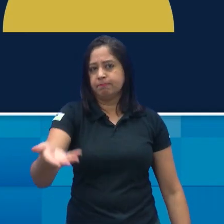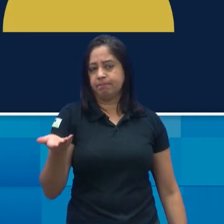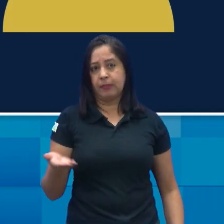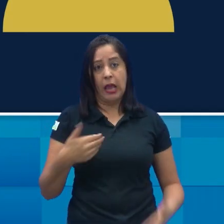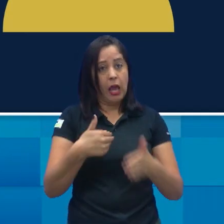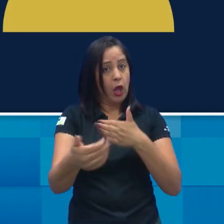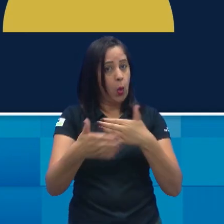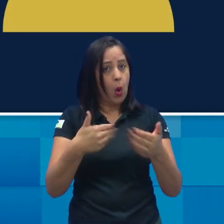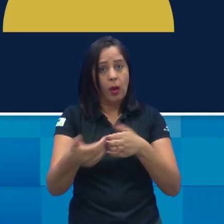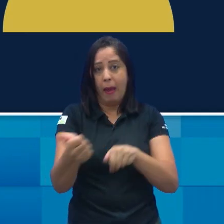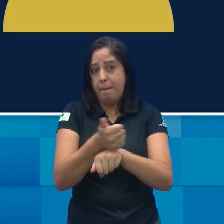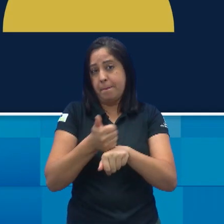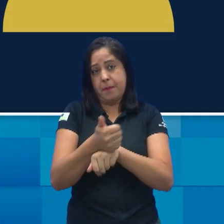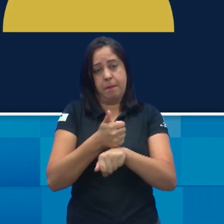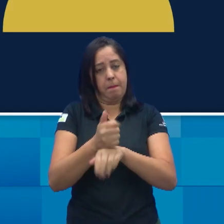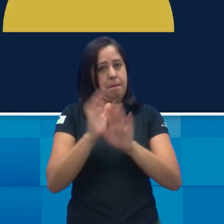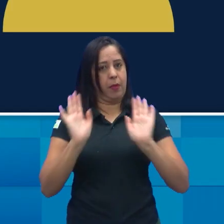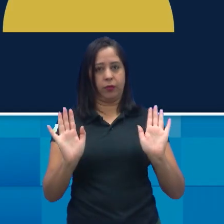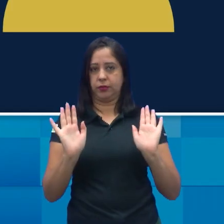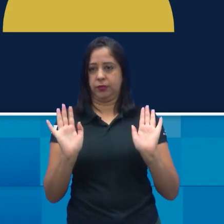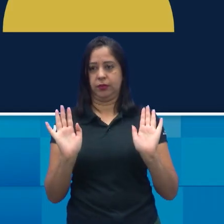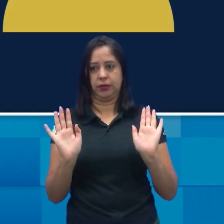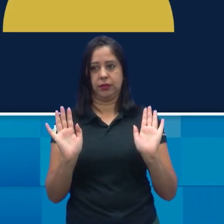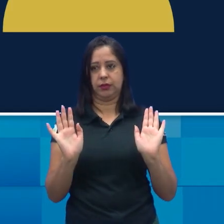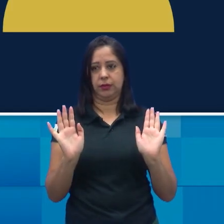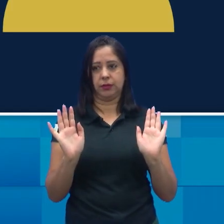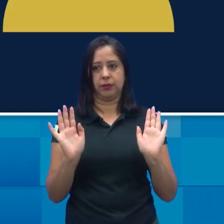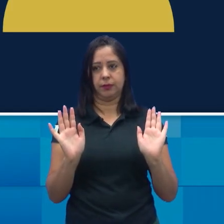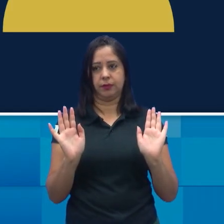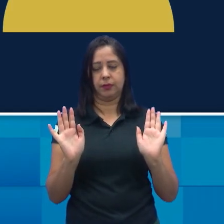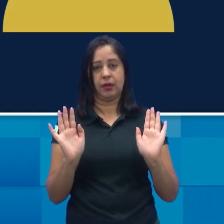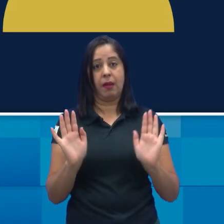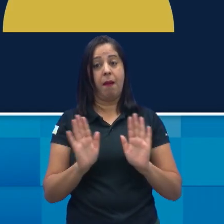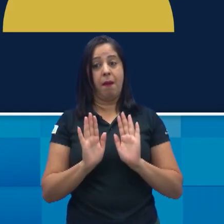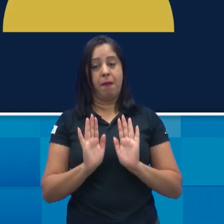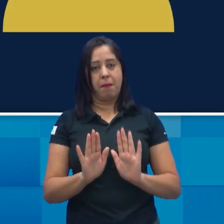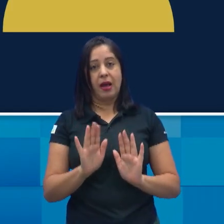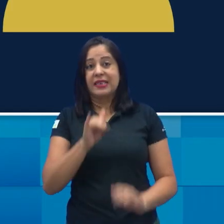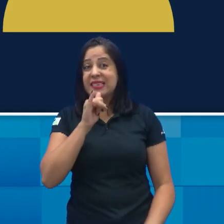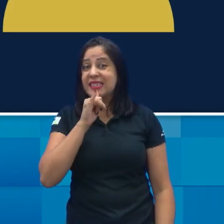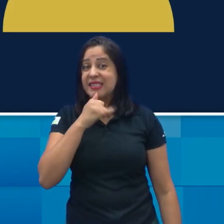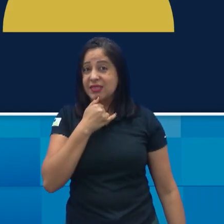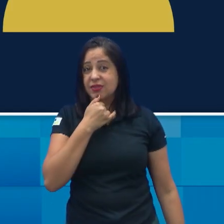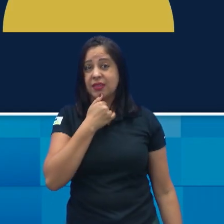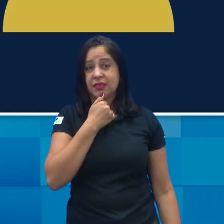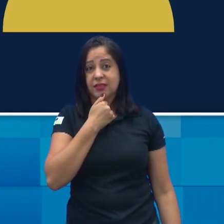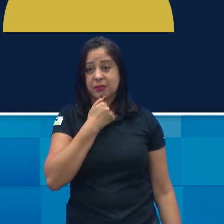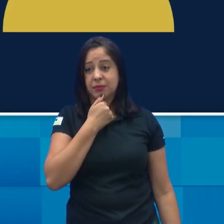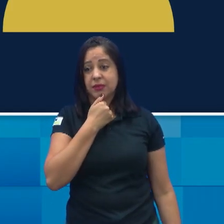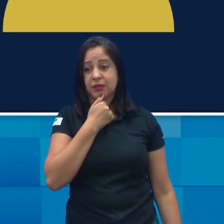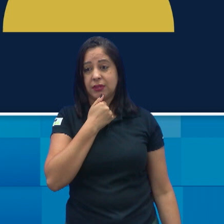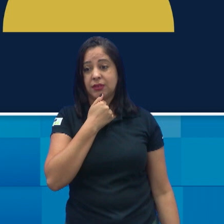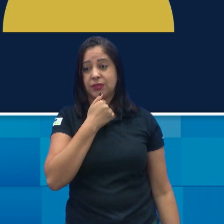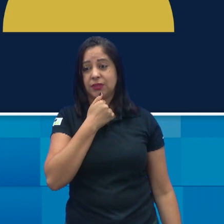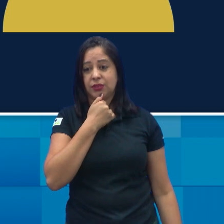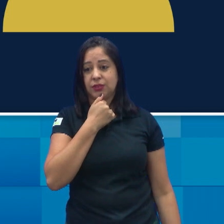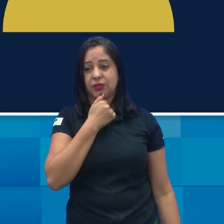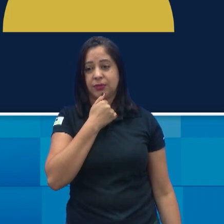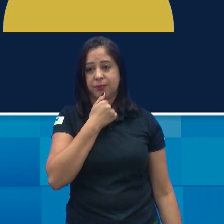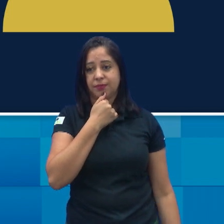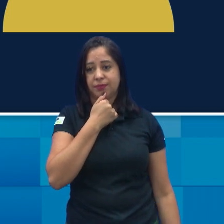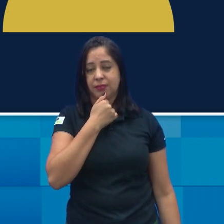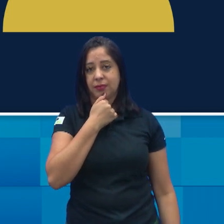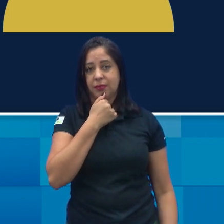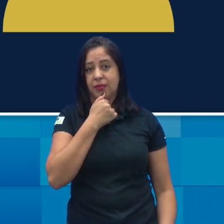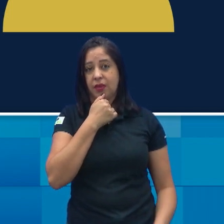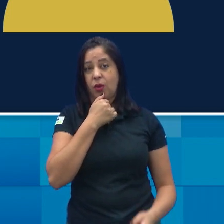seguir, independente de estar no esporte de alto rendimento, mas que, infelizmente, tem se perdido pela violência. E